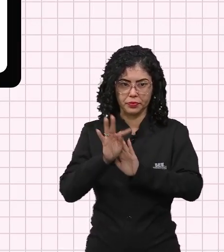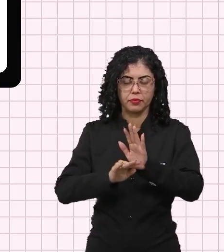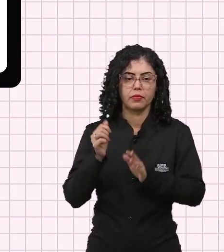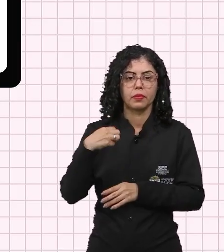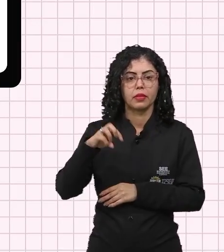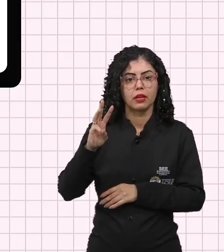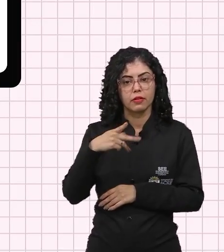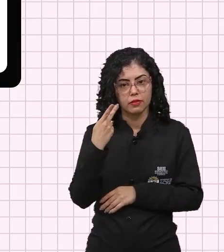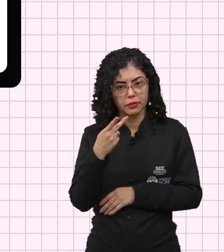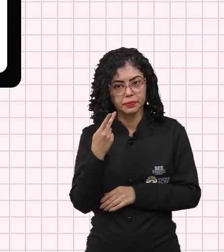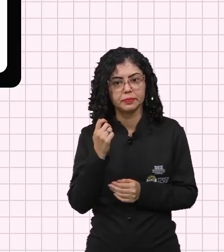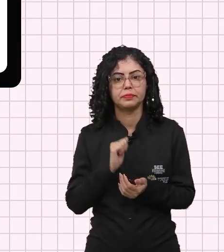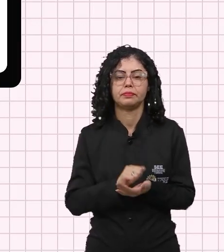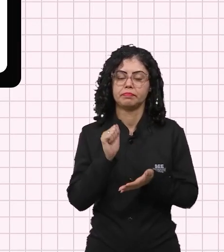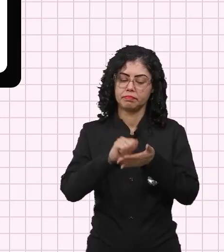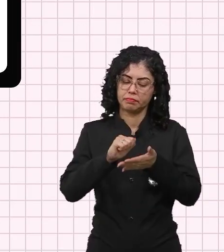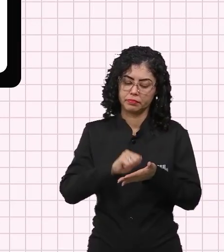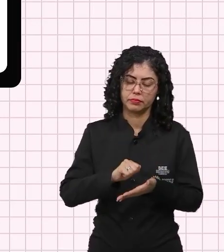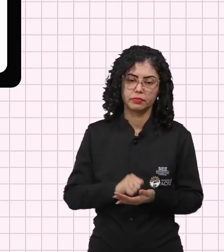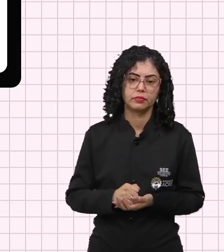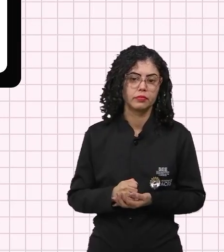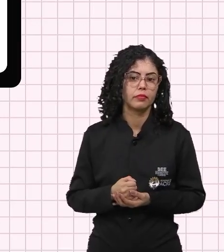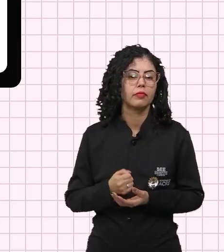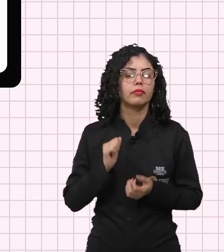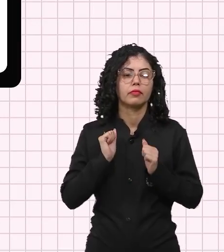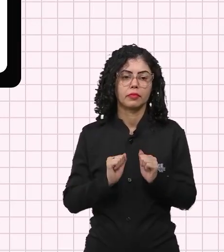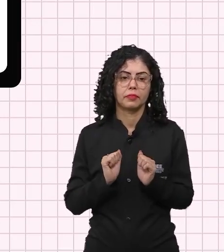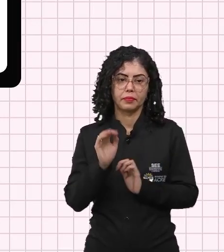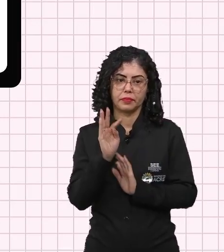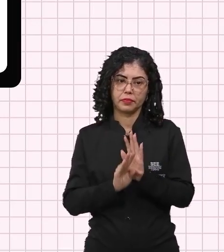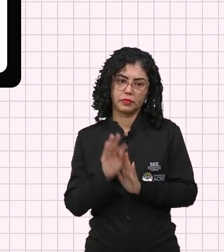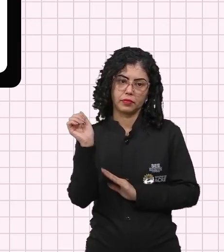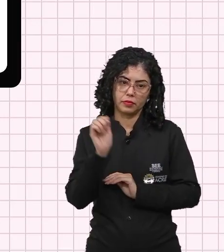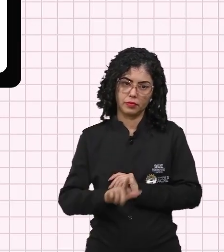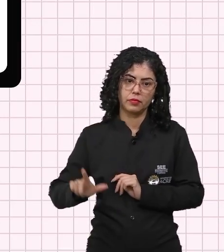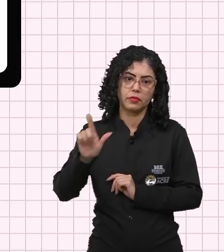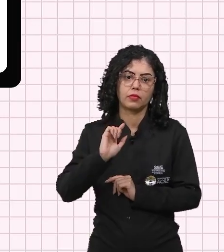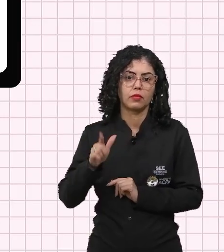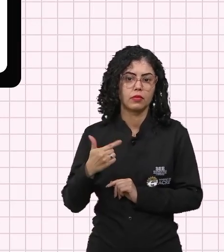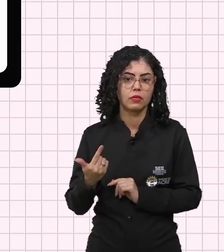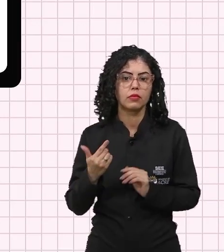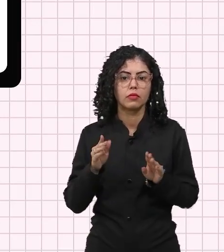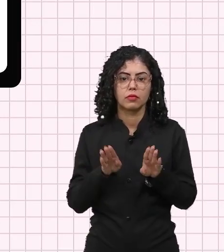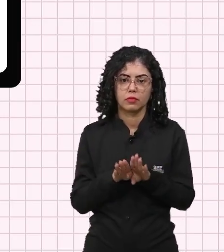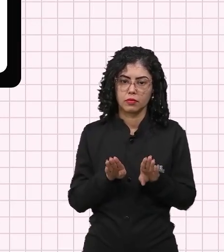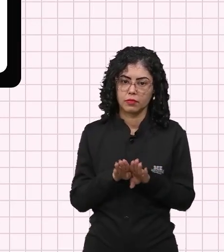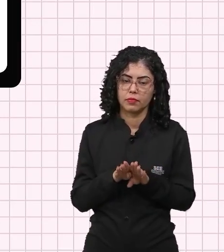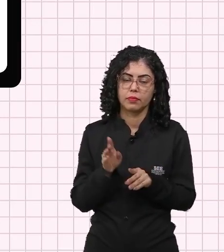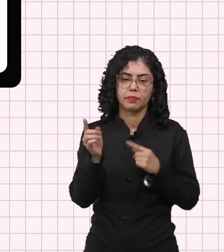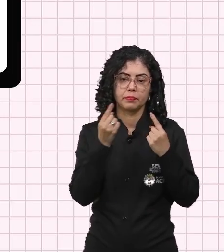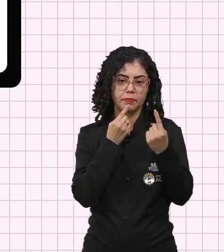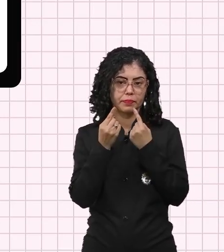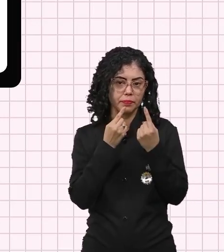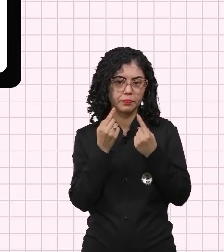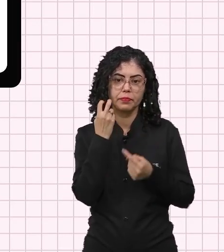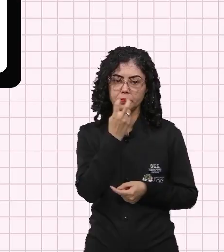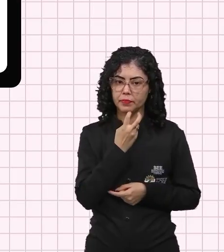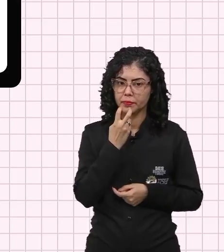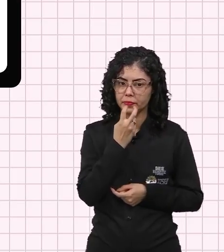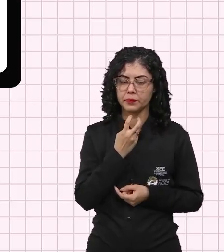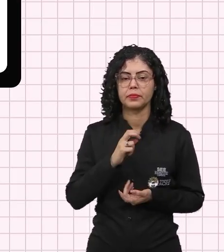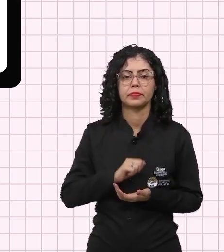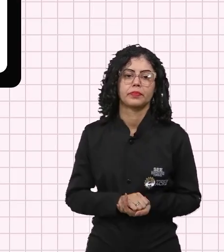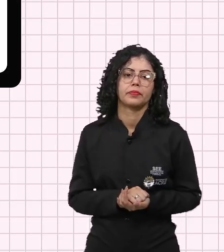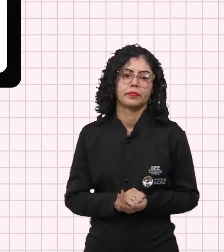quem fala ou escreve, que pode ser em textos literários ou também pode ser na comunicação oral.